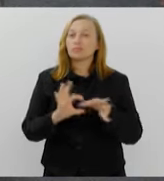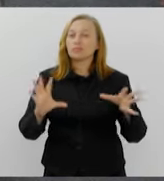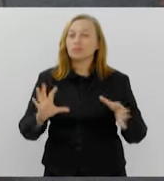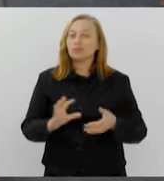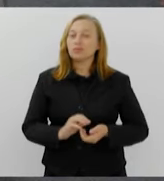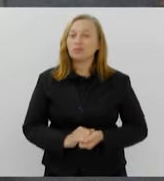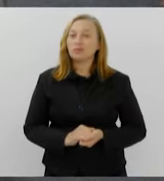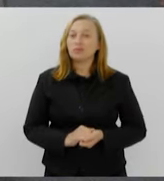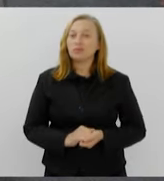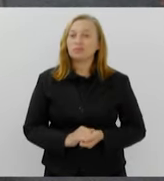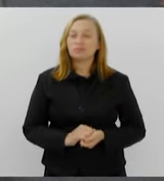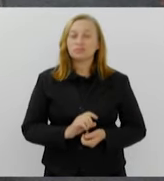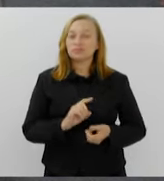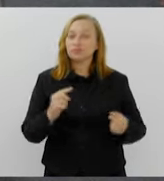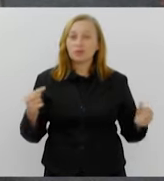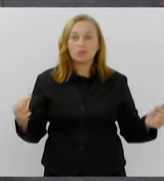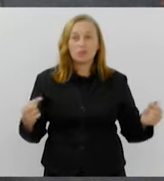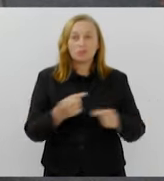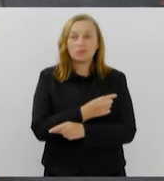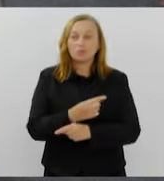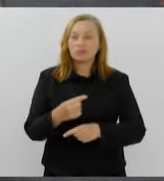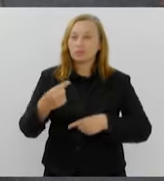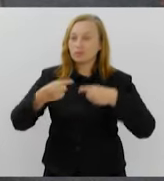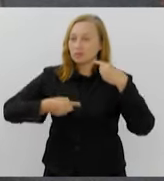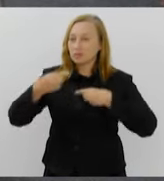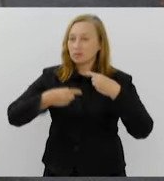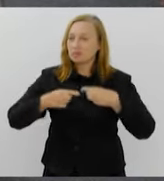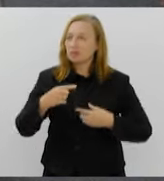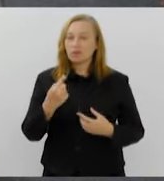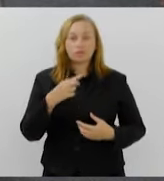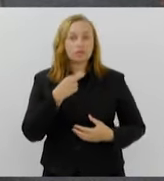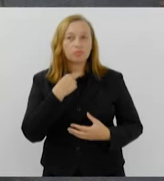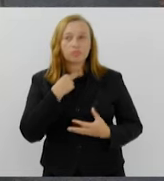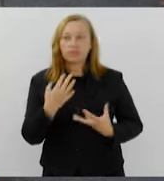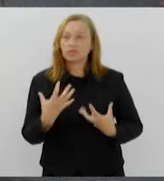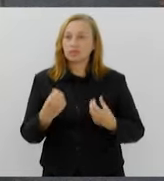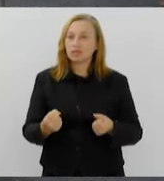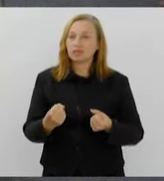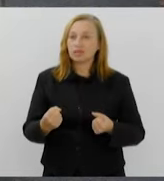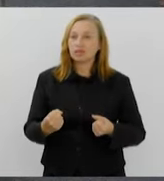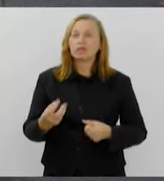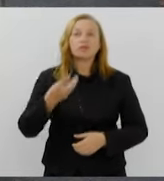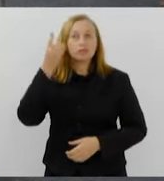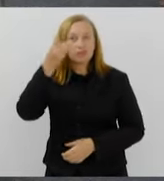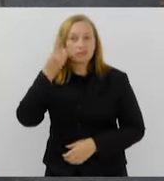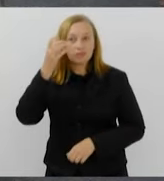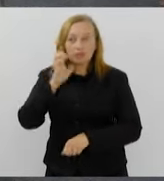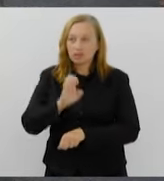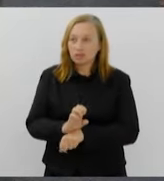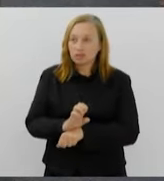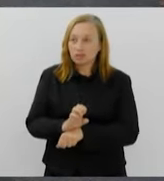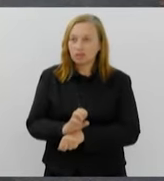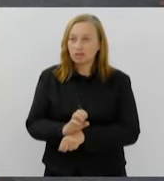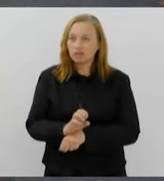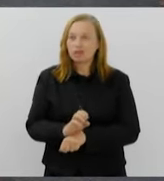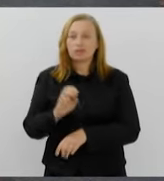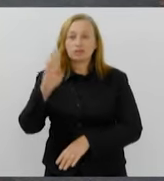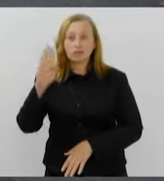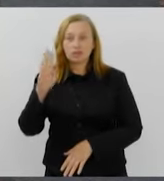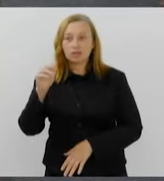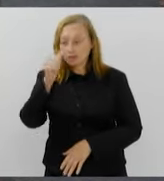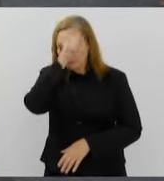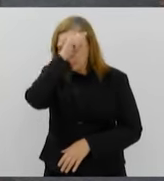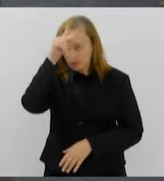violência política Não podemos aceitar que um deputado Estadual o candidata a prefeito fique impune depois de